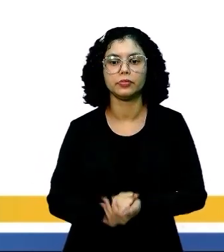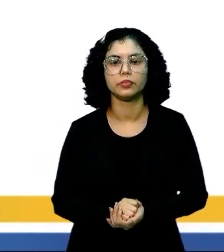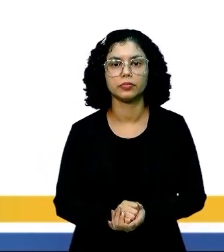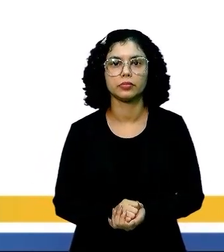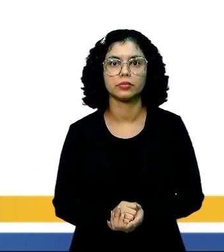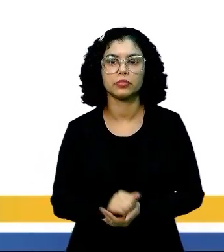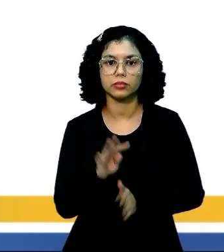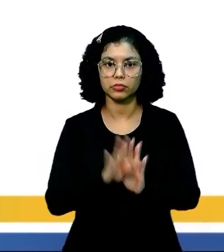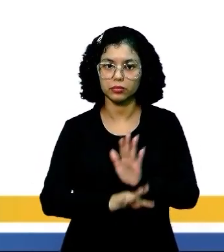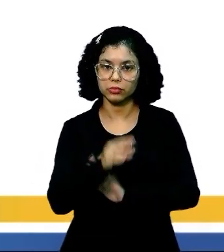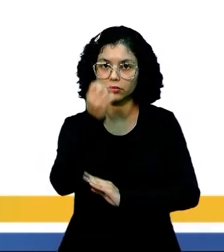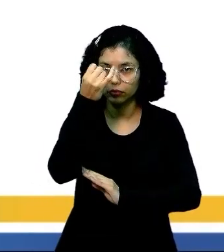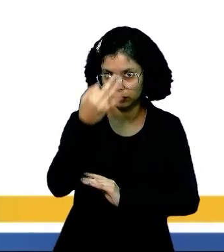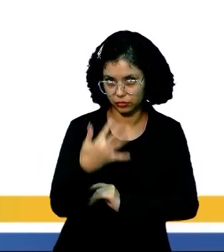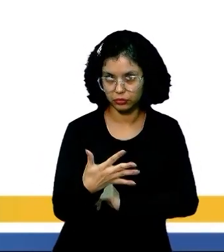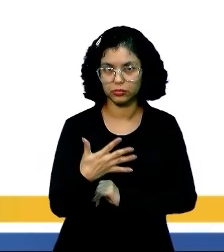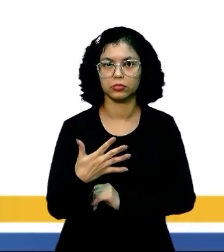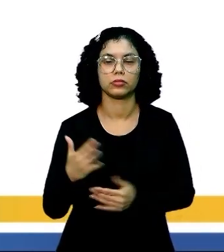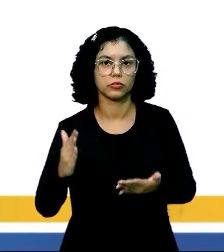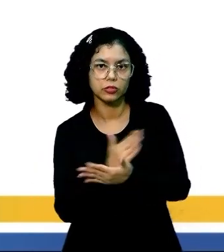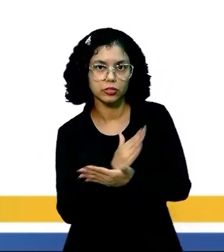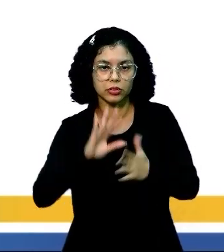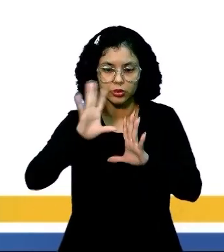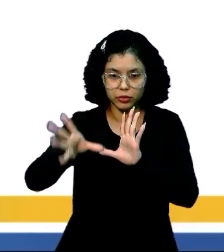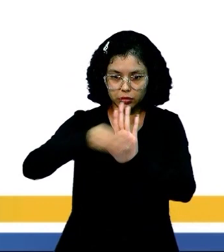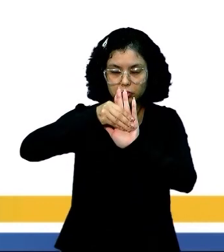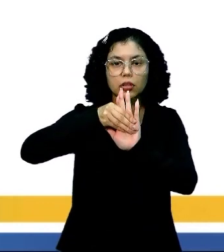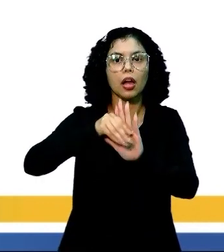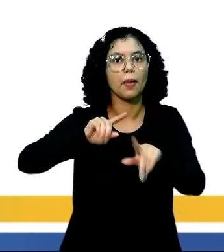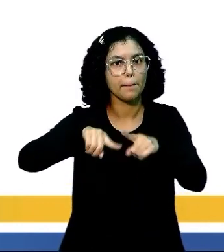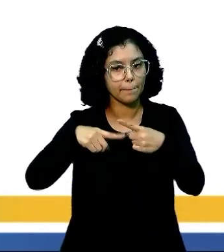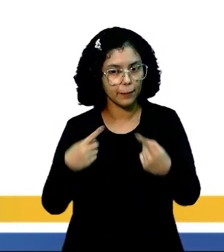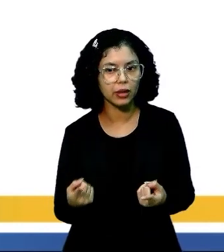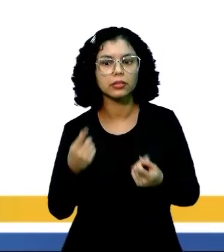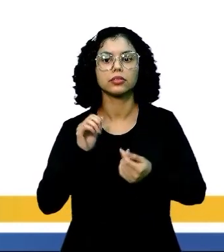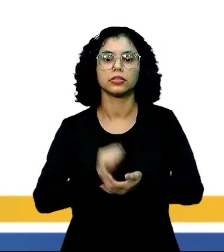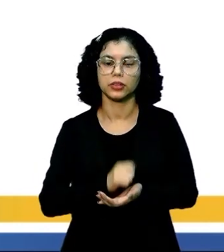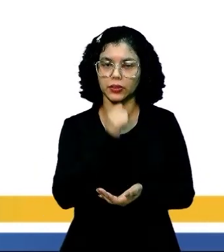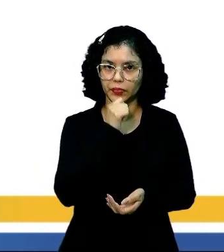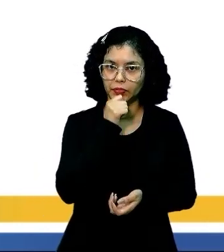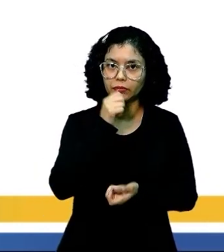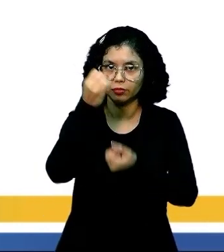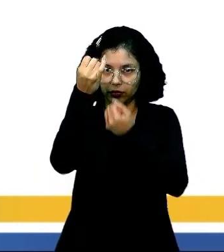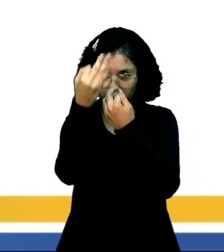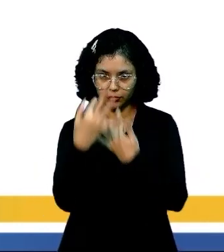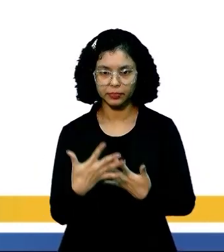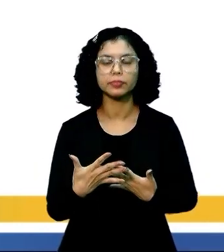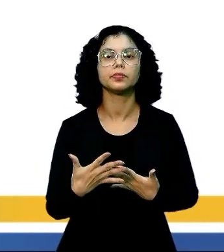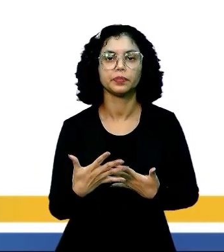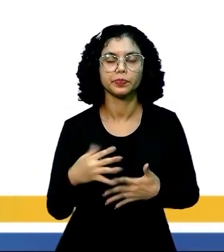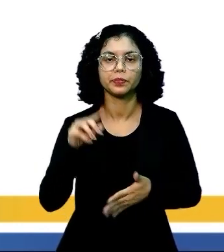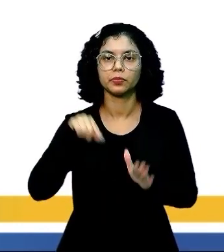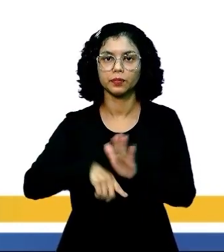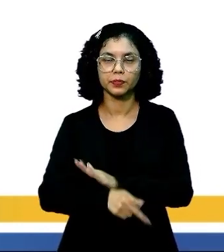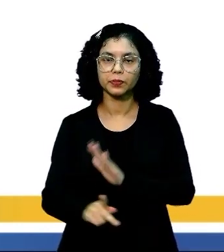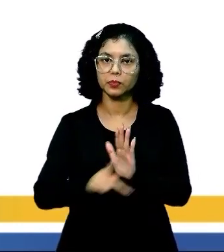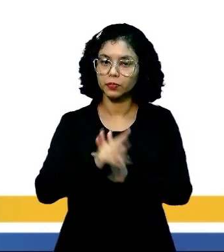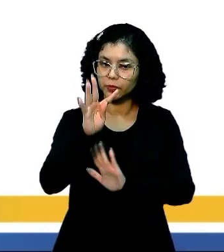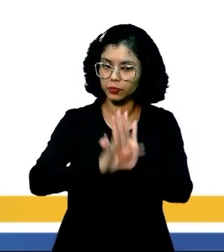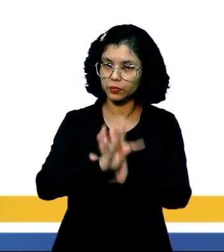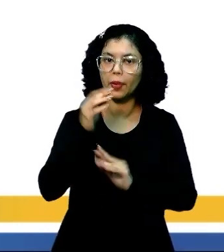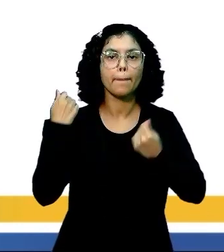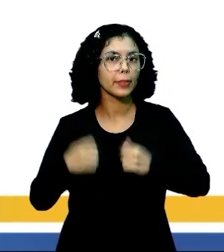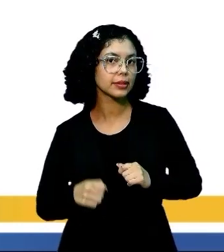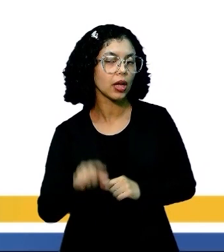o texto ele está dizendo, não é algo que está implícito, né? Está ali, de certa forma, está explícito, está dentro do texto. Você só